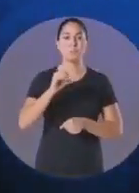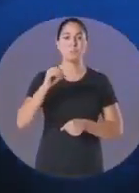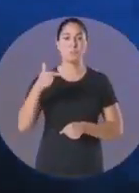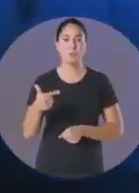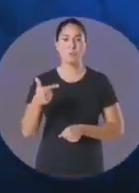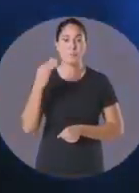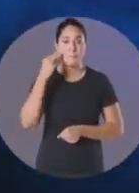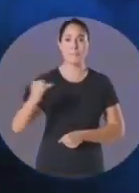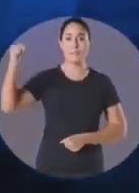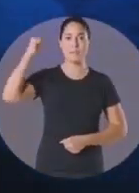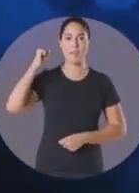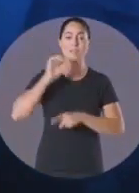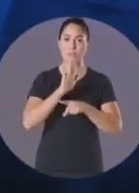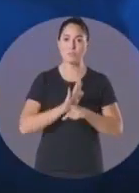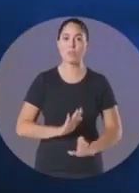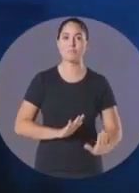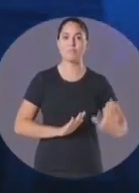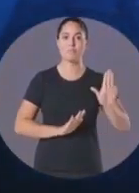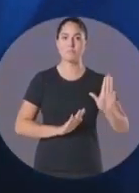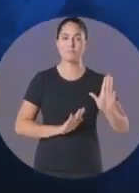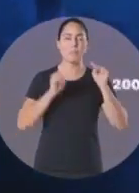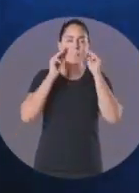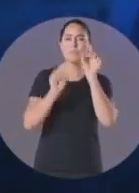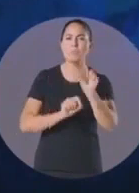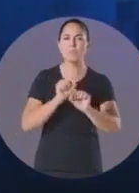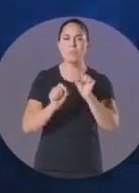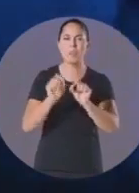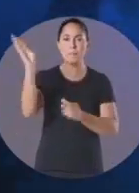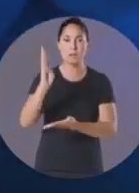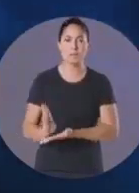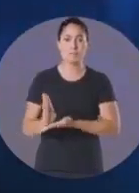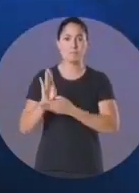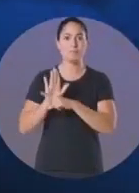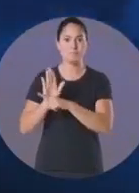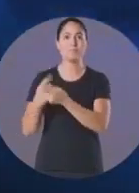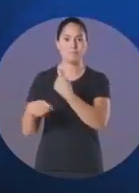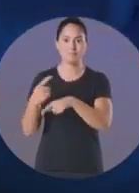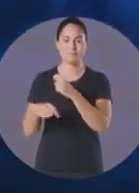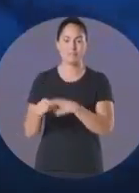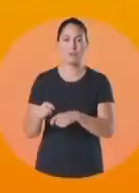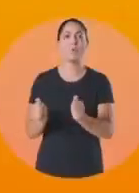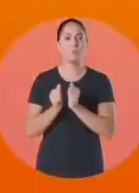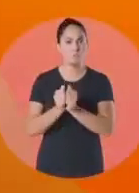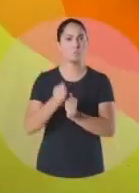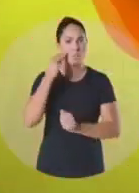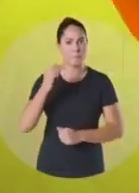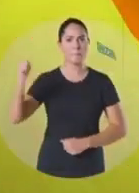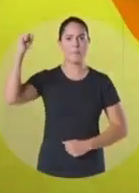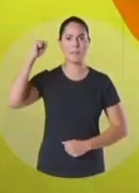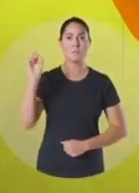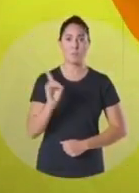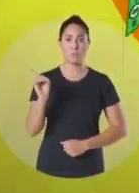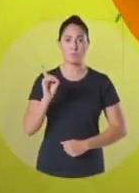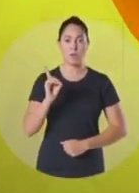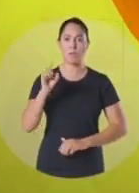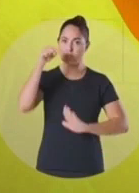2002, Meirelles assume o comando da economia no governo Lula. Sua missão? Tirar o Brasil da crise. Com Meirelles, o dólar que